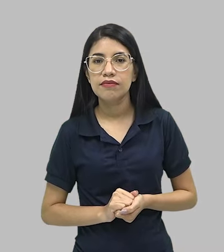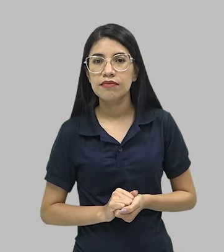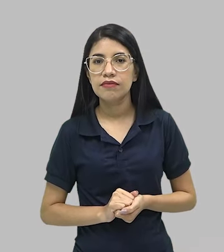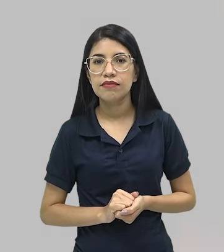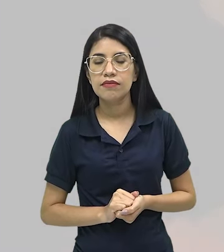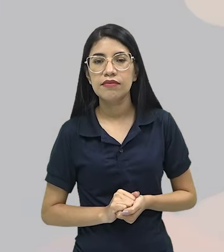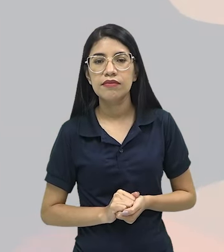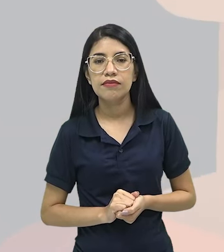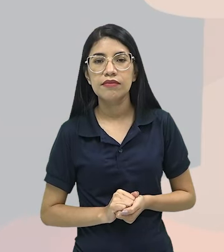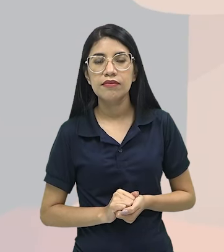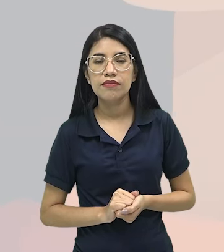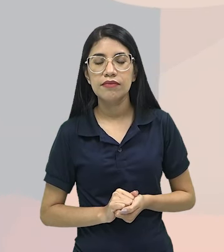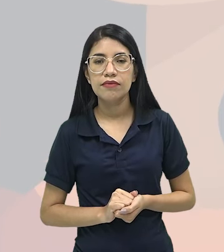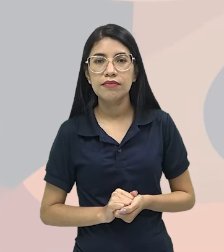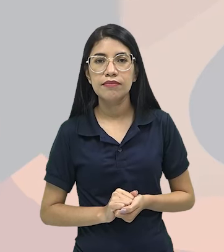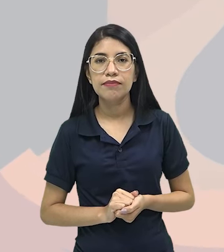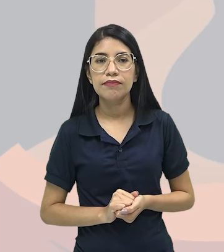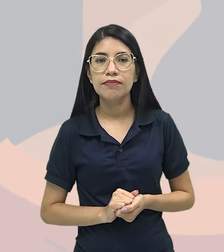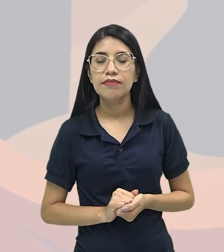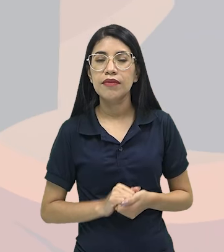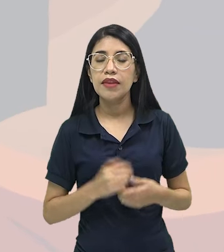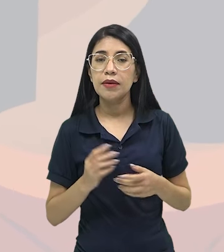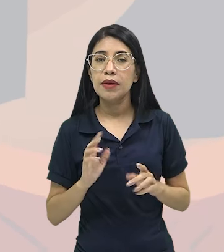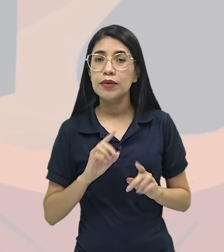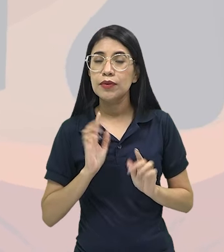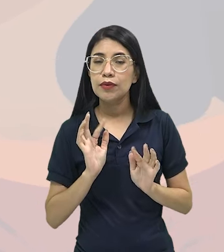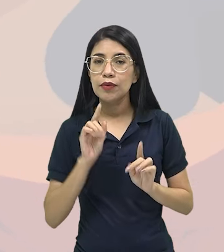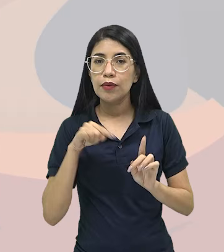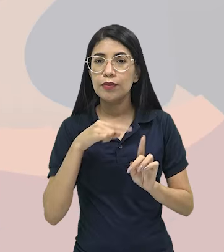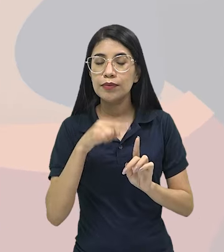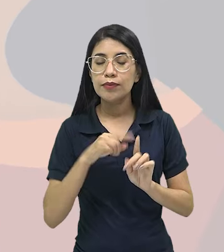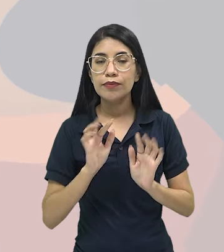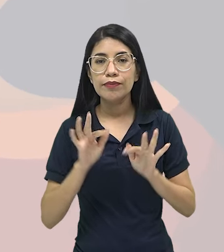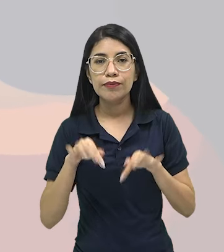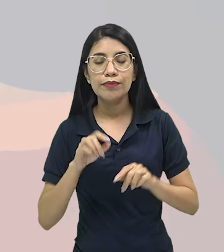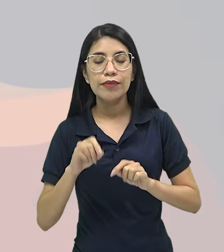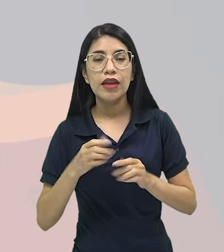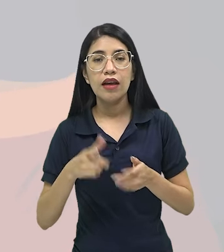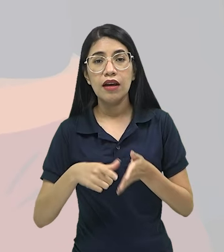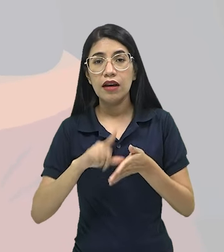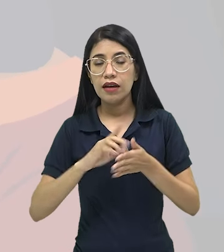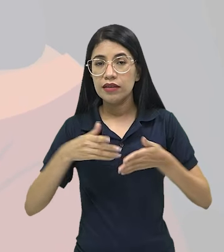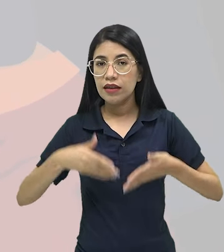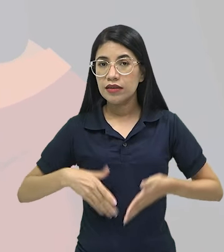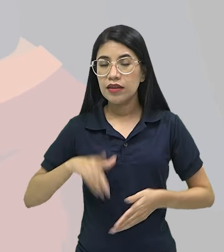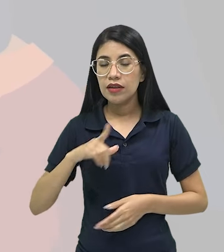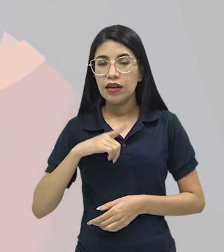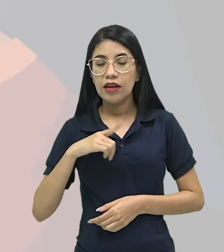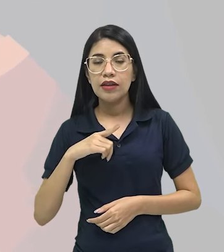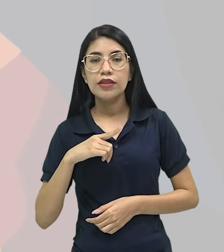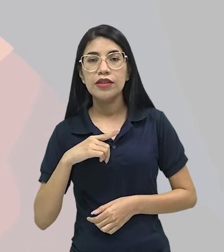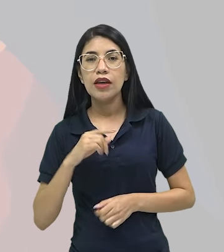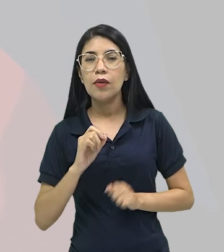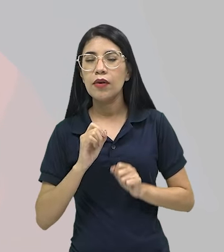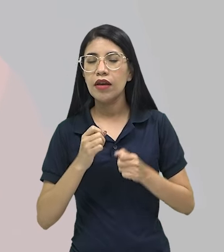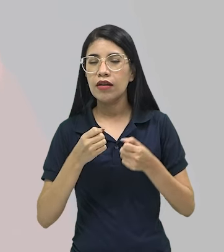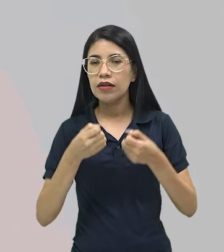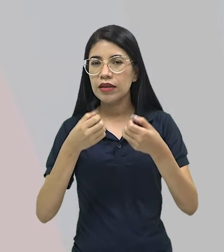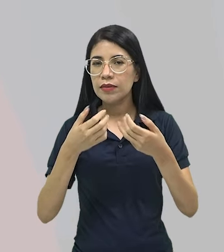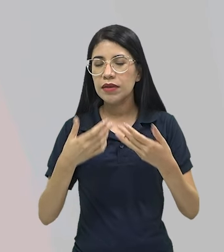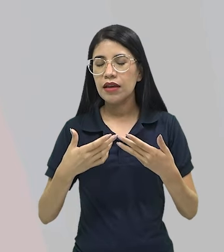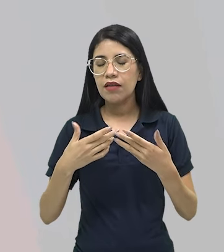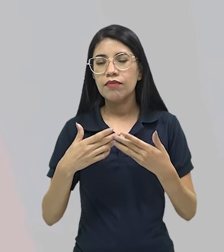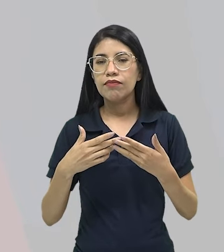Édipo. Mas que destino! Antes mesmo de seu nascimento havia uma profecia. A pobre criança